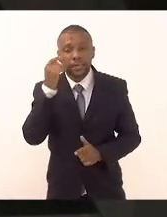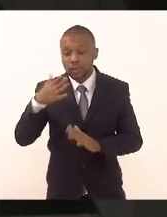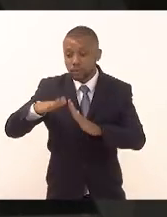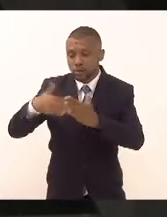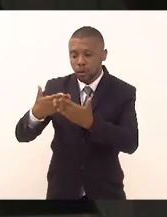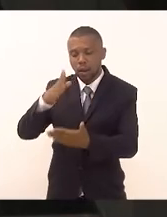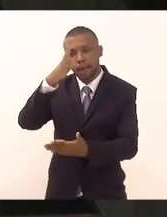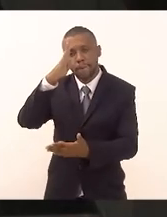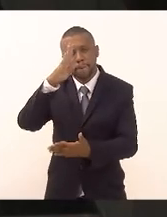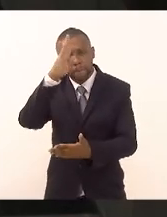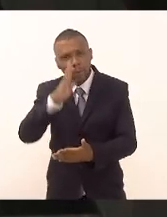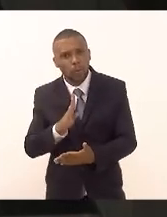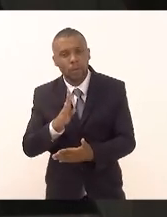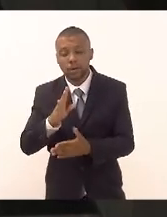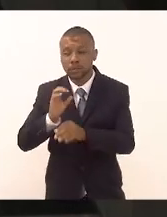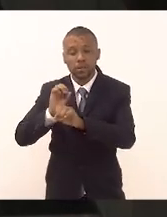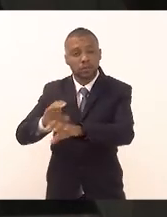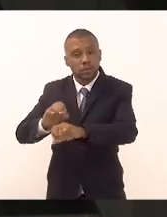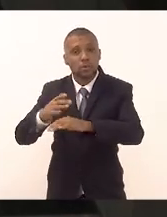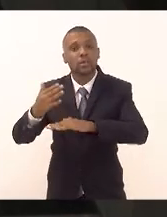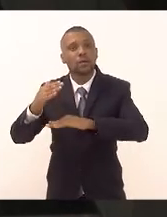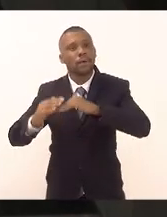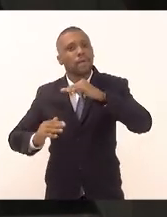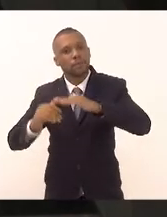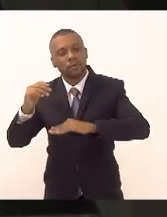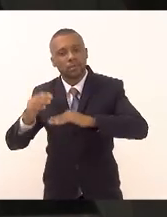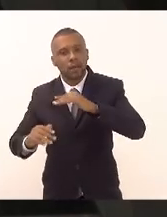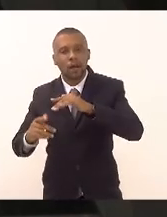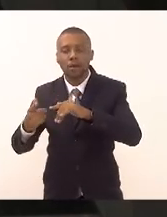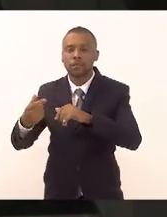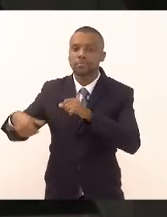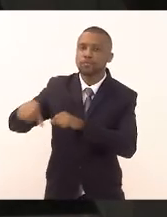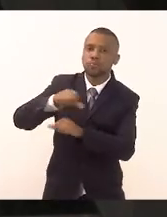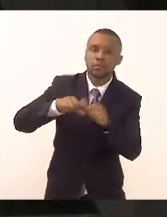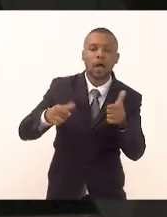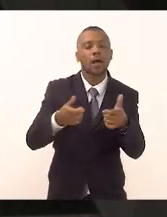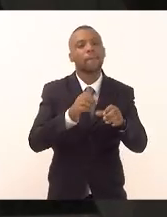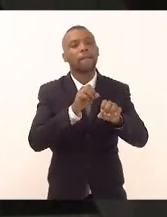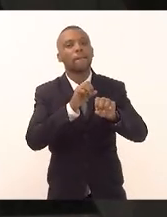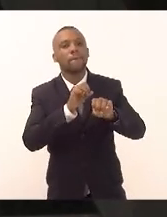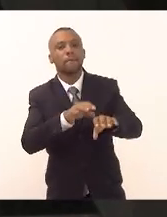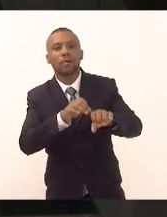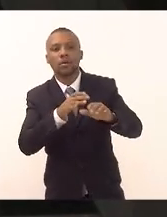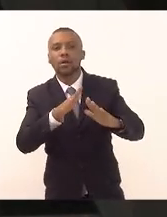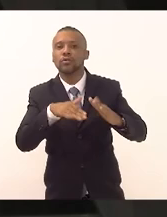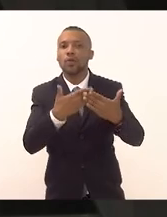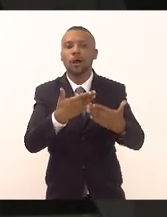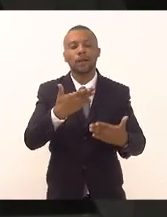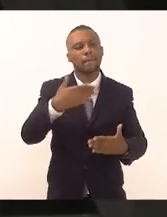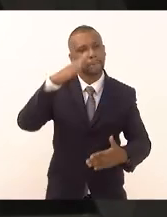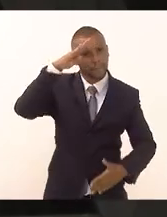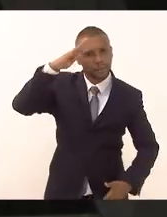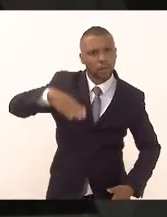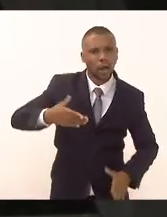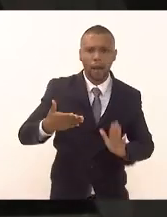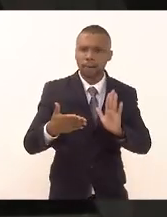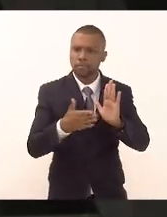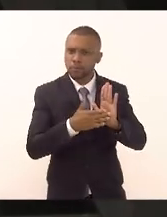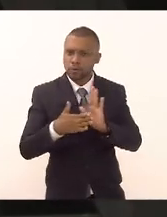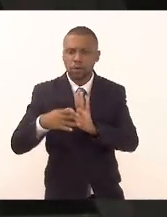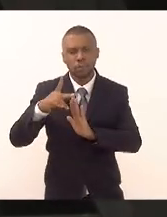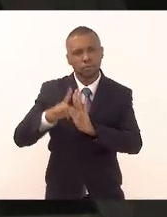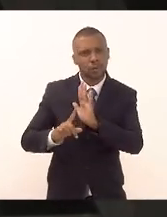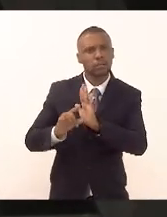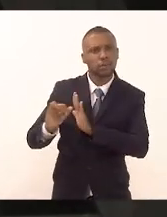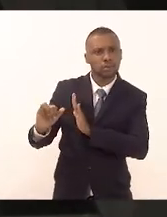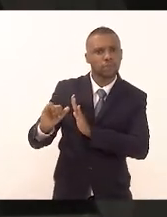pública de educação profissional numa rede cívico-militar. Apresentamos um projeto de decreto legislativo, o deputado Flávio Serafini e